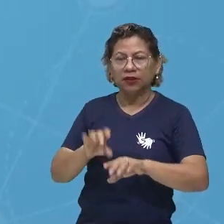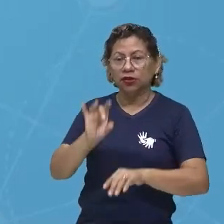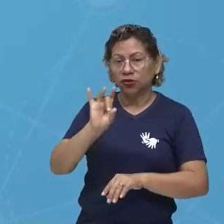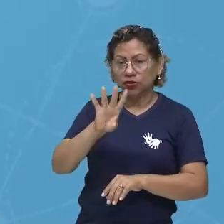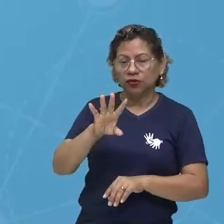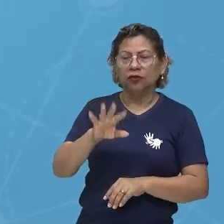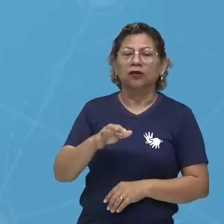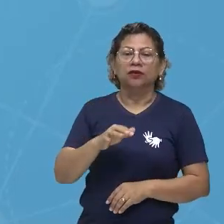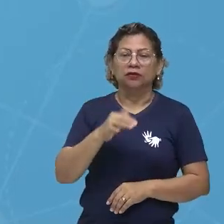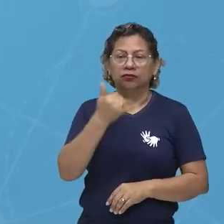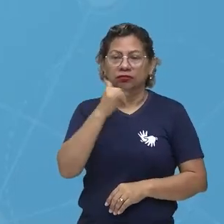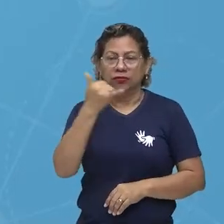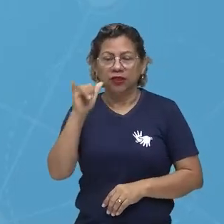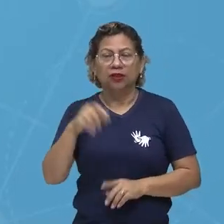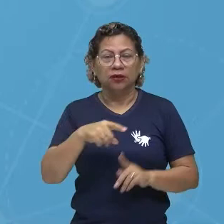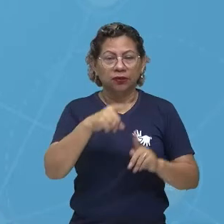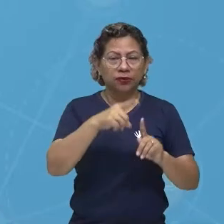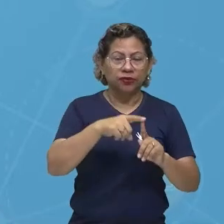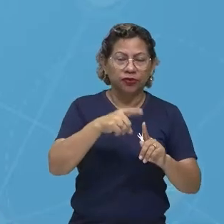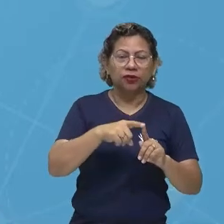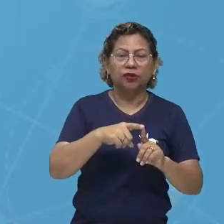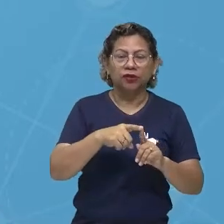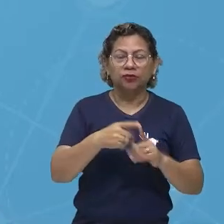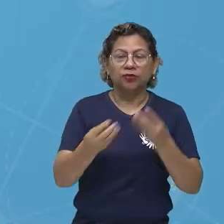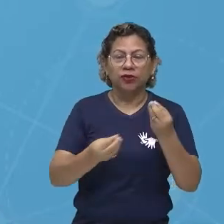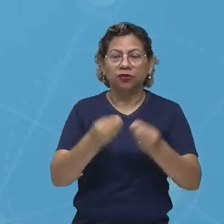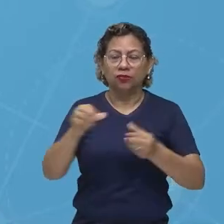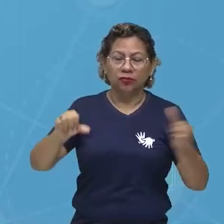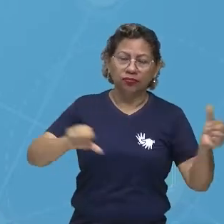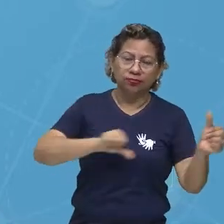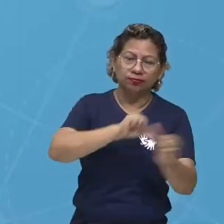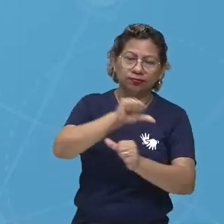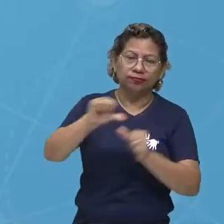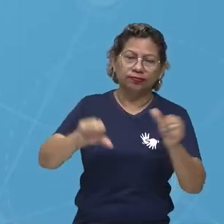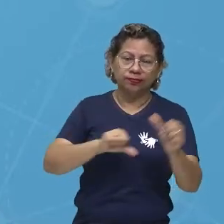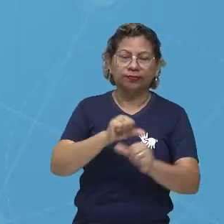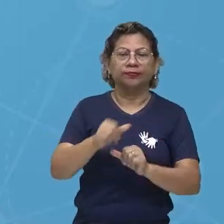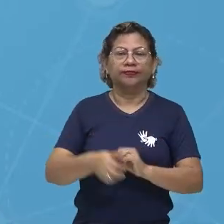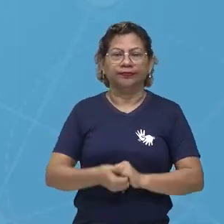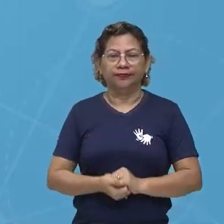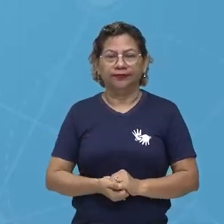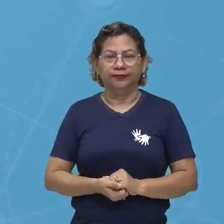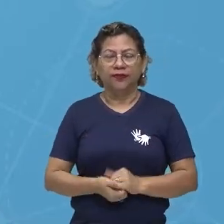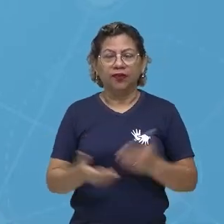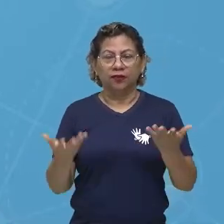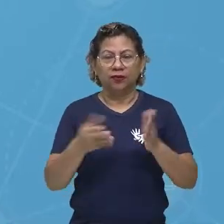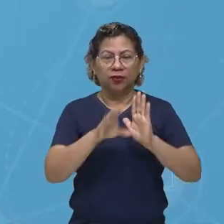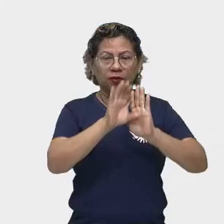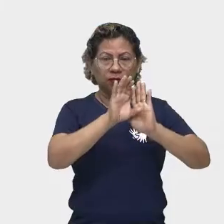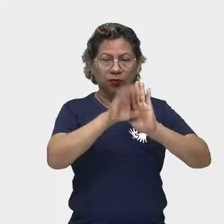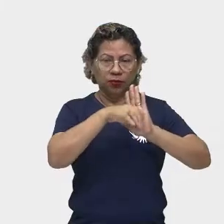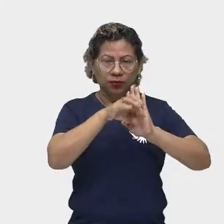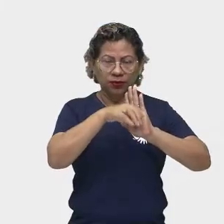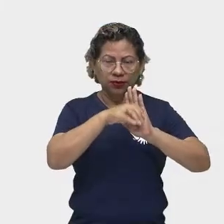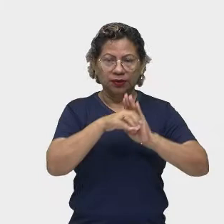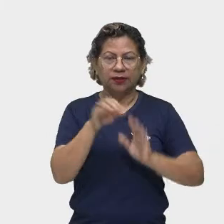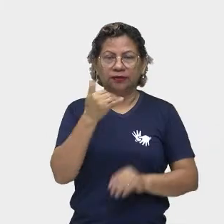as formas de energia, como ela se transforma, tá bom? Então vamos observar um conceito aí relacionado à